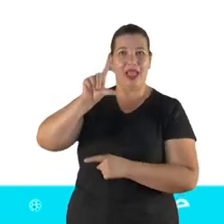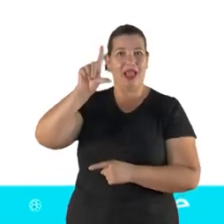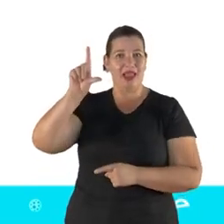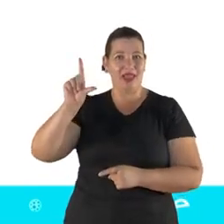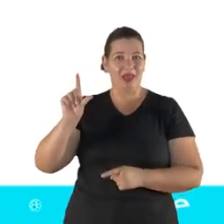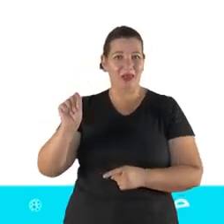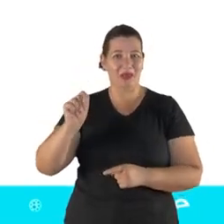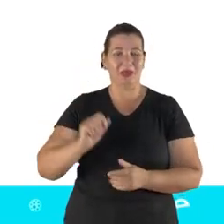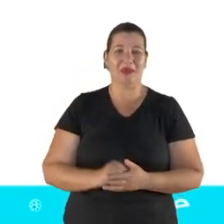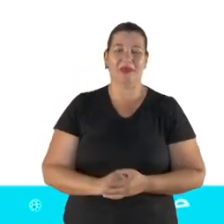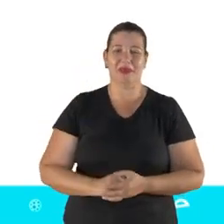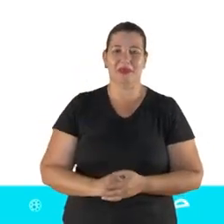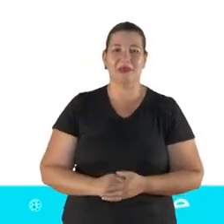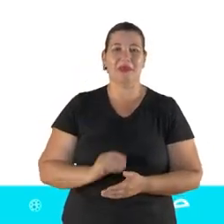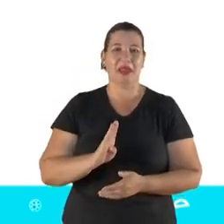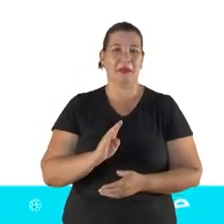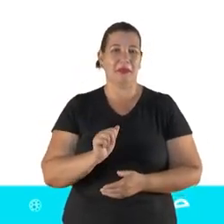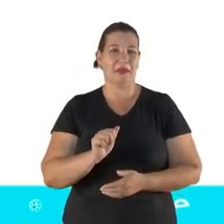da lua.